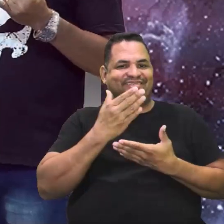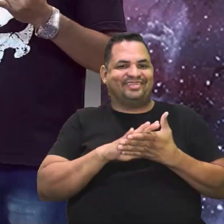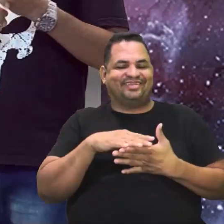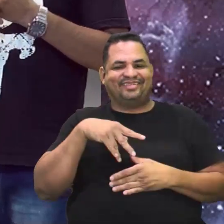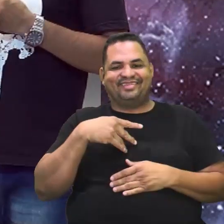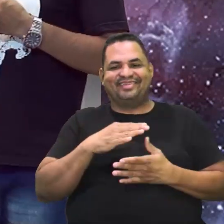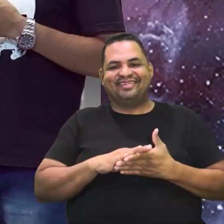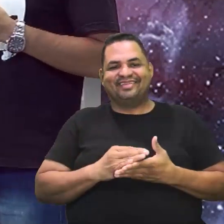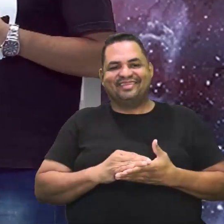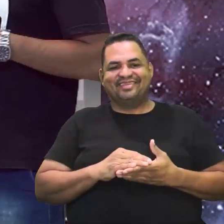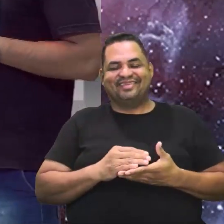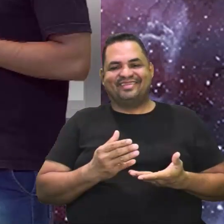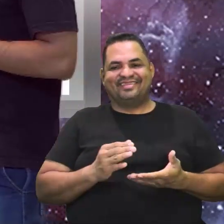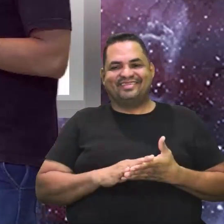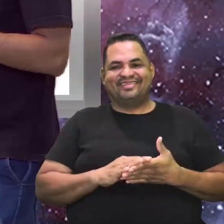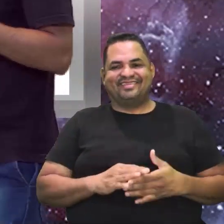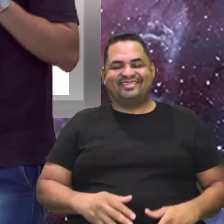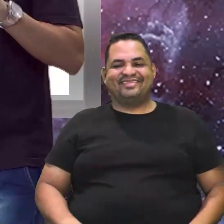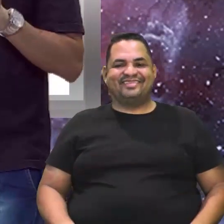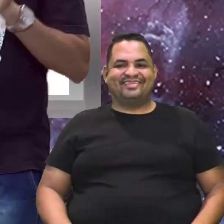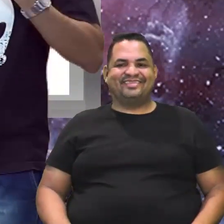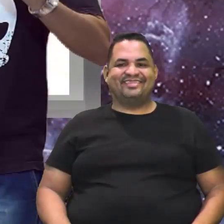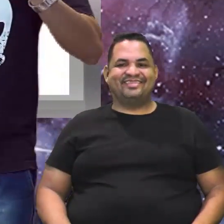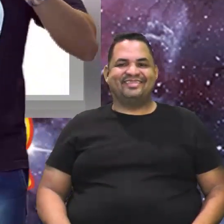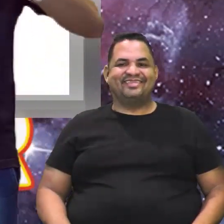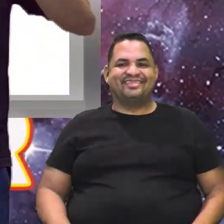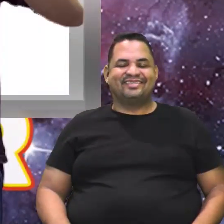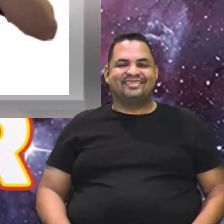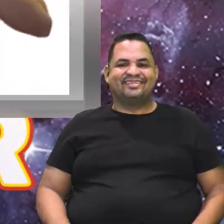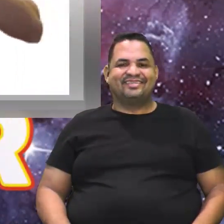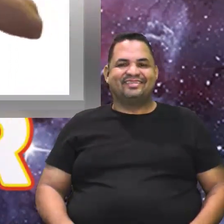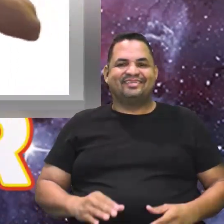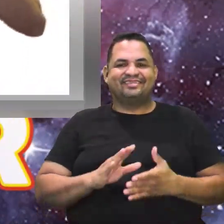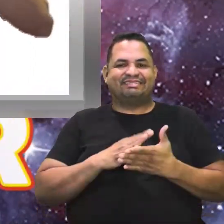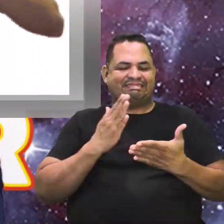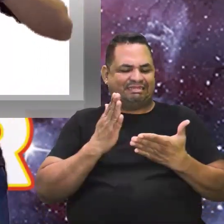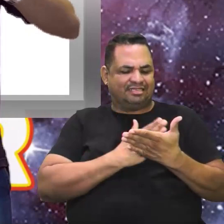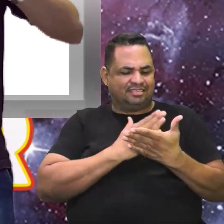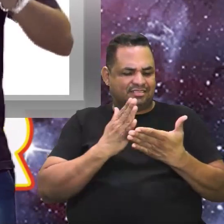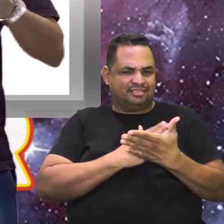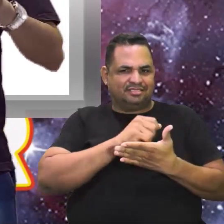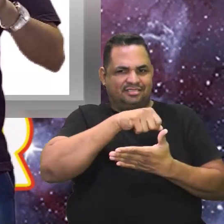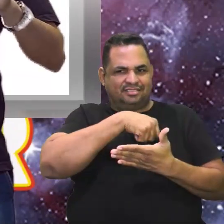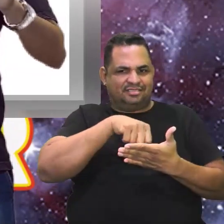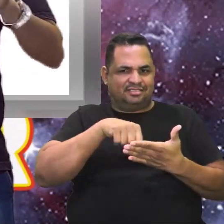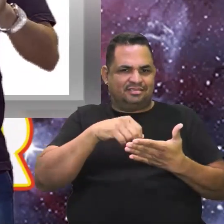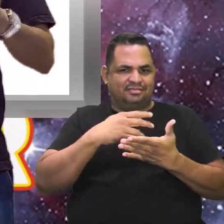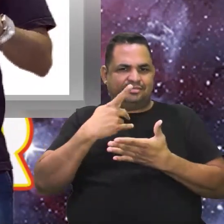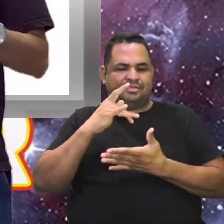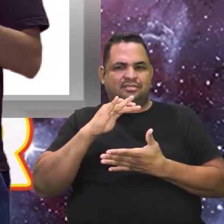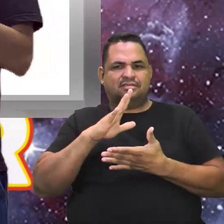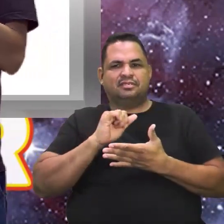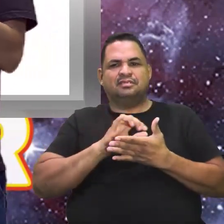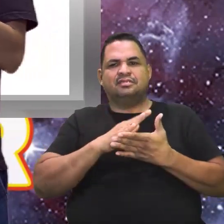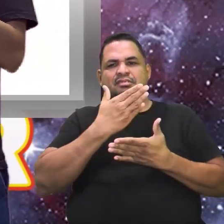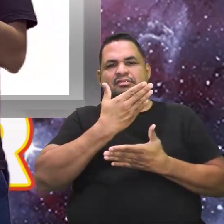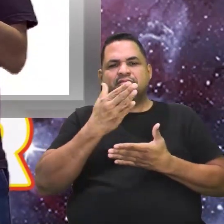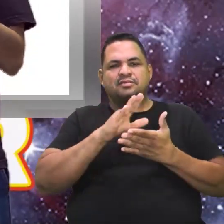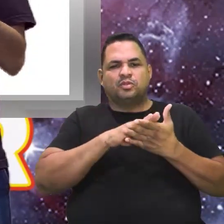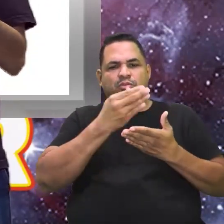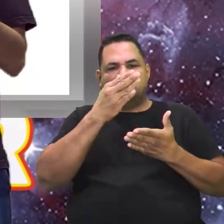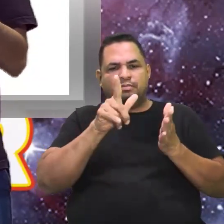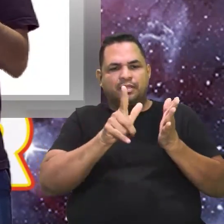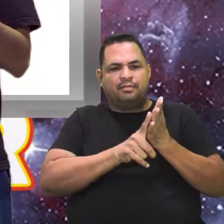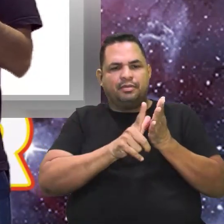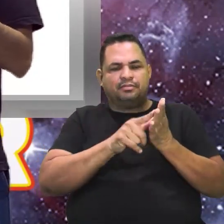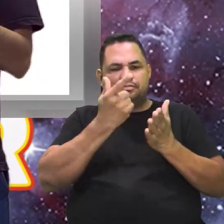pode, Post-it, encha seu caderno, seu livro com post-it. O post-it serve para fazer